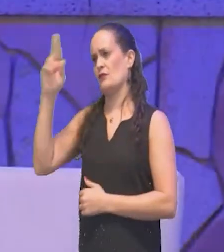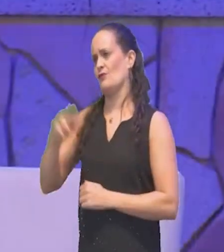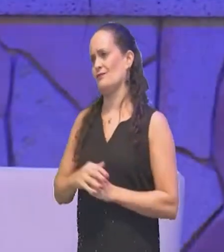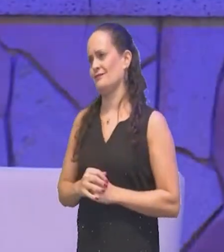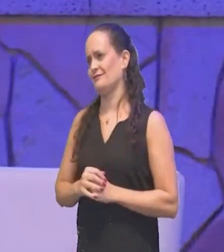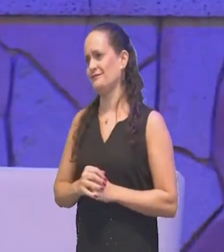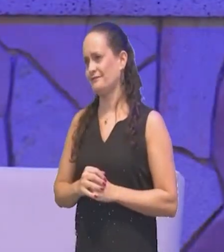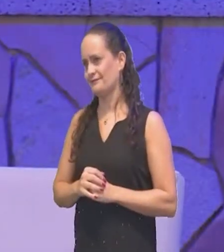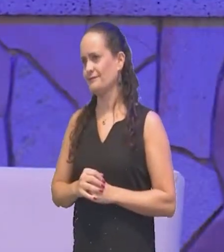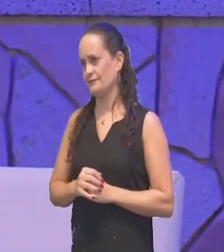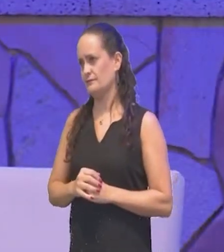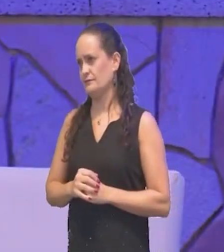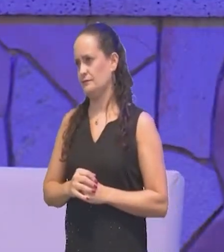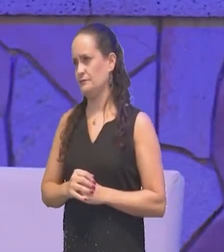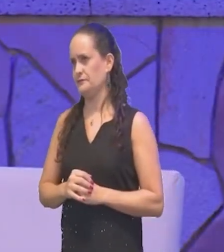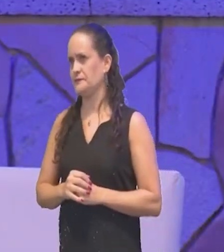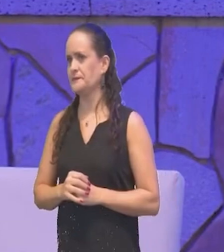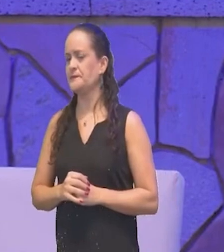Senhor.